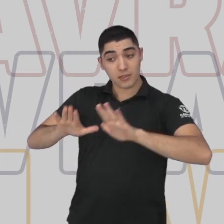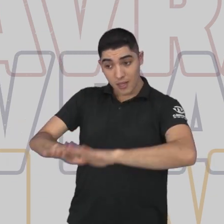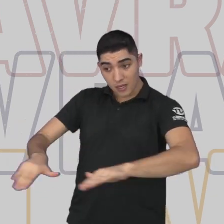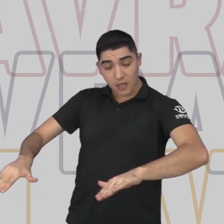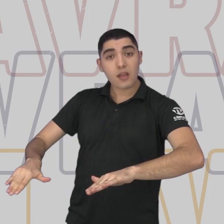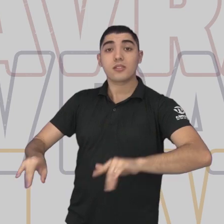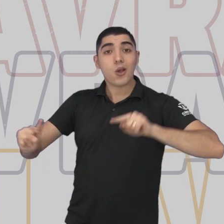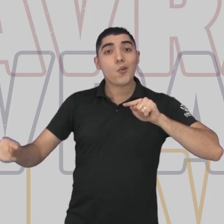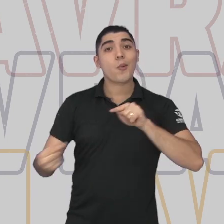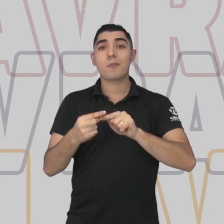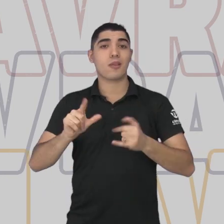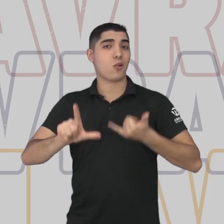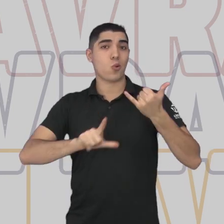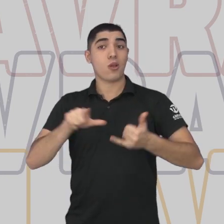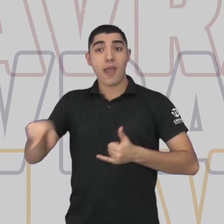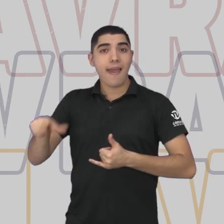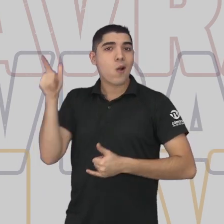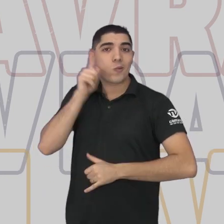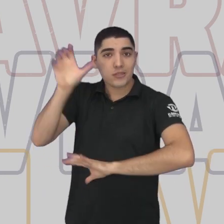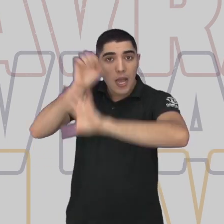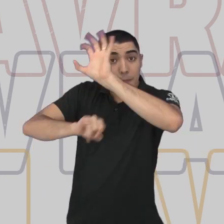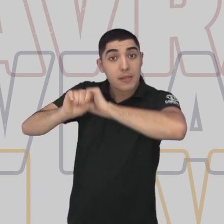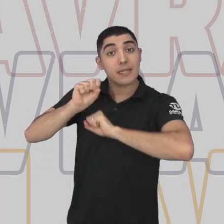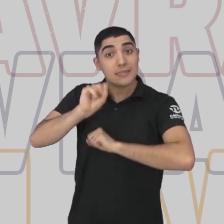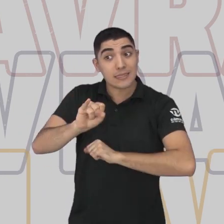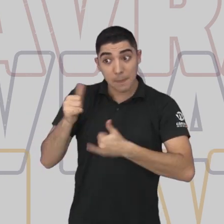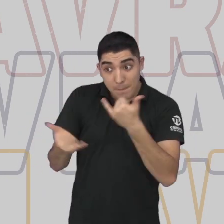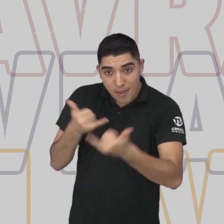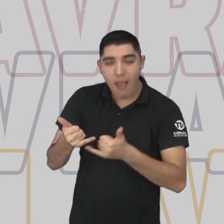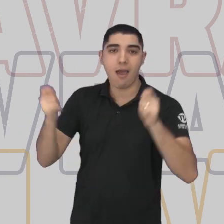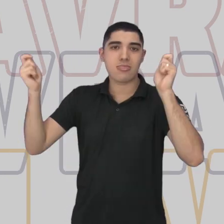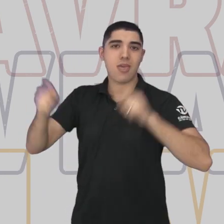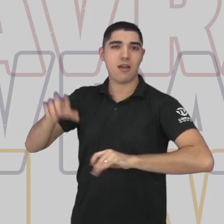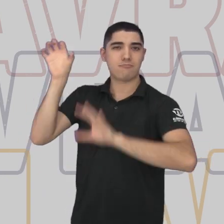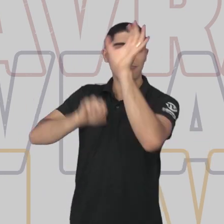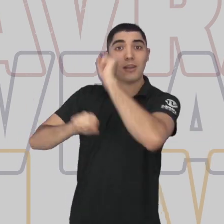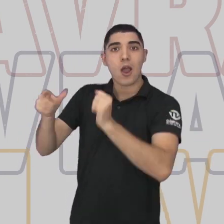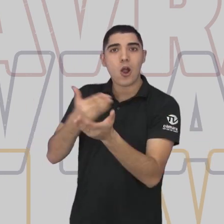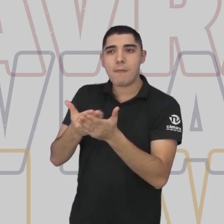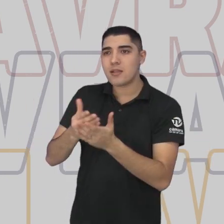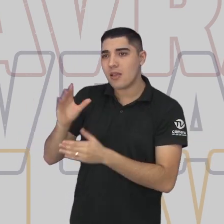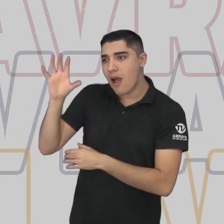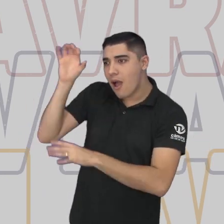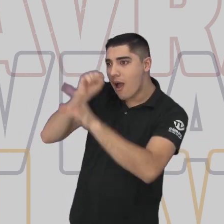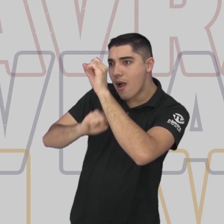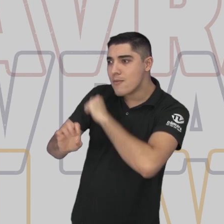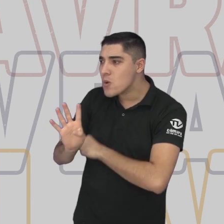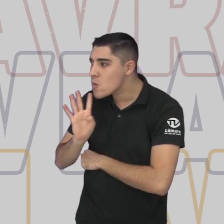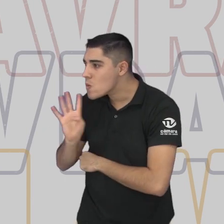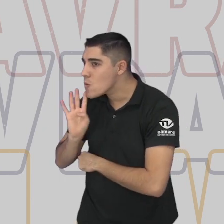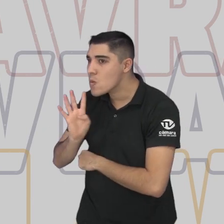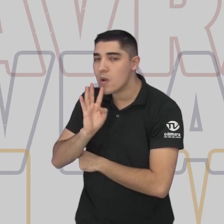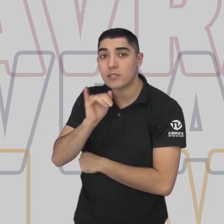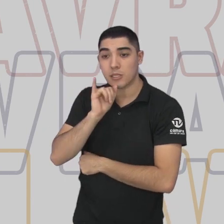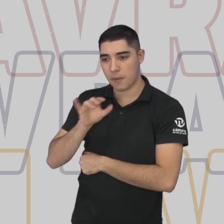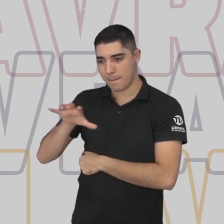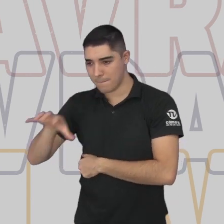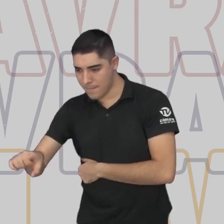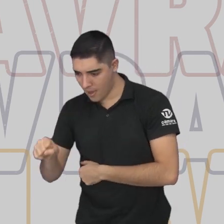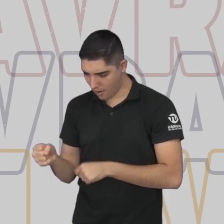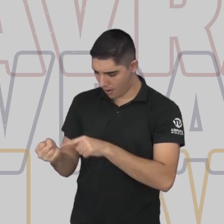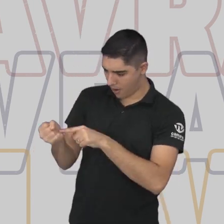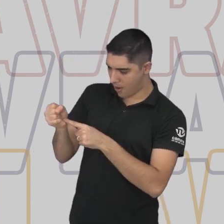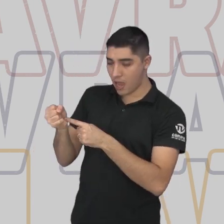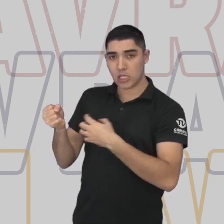é lúdica. Então, ela aprende brincando e brincando ela vai conhecendo as coisas, né? Então, ela precisa pegar,